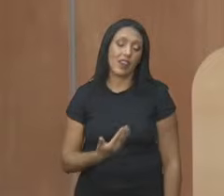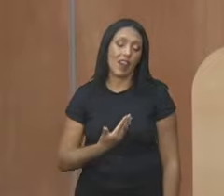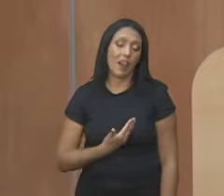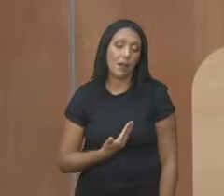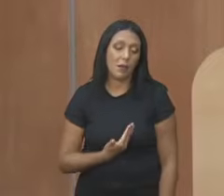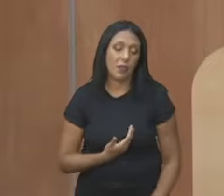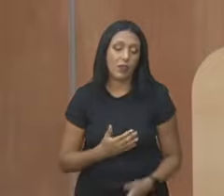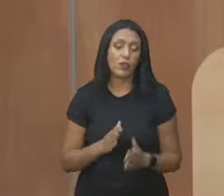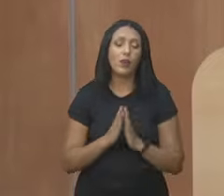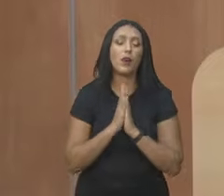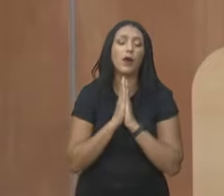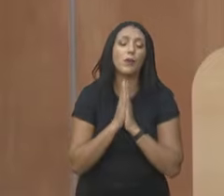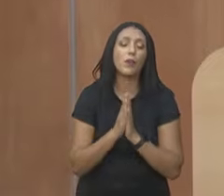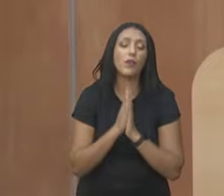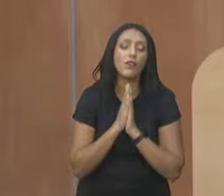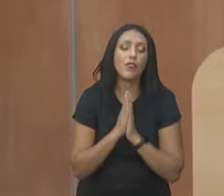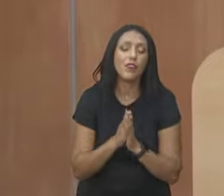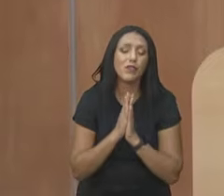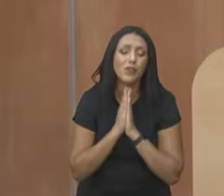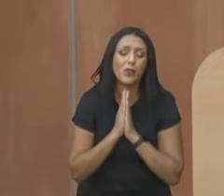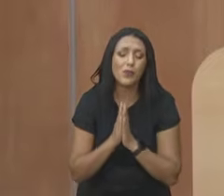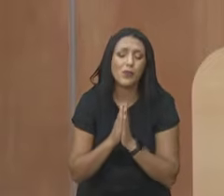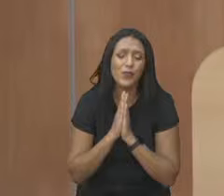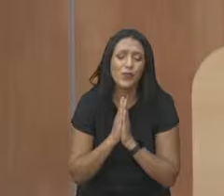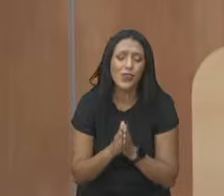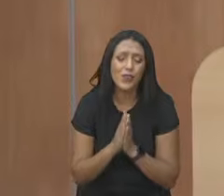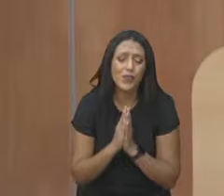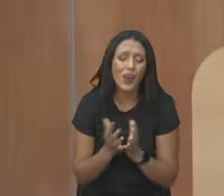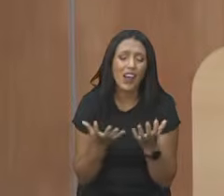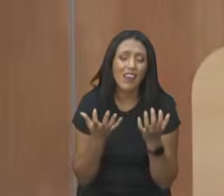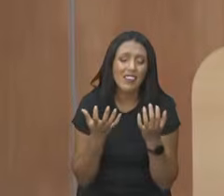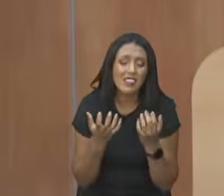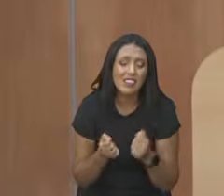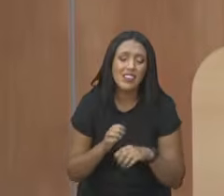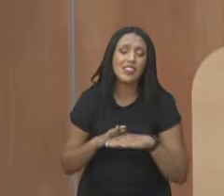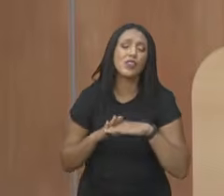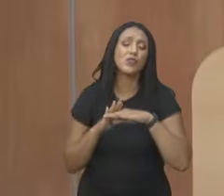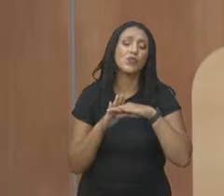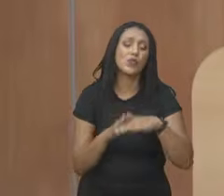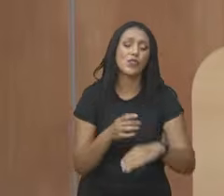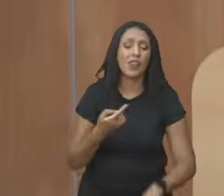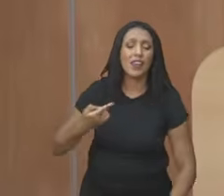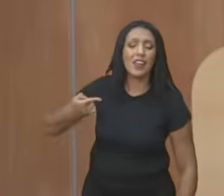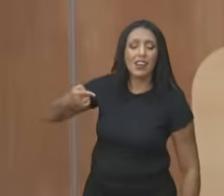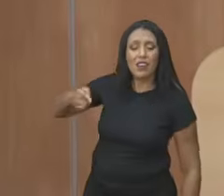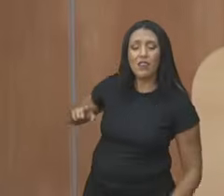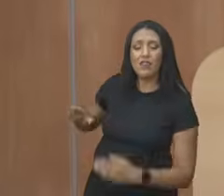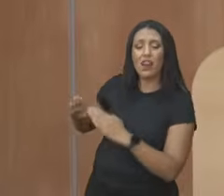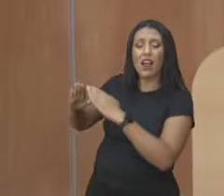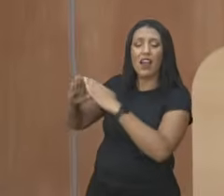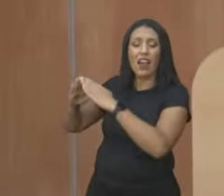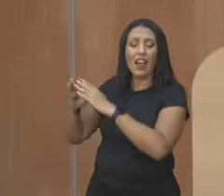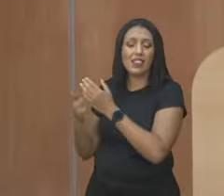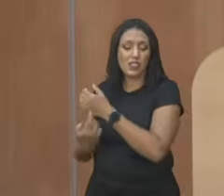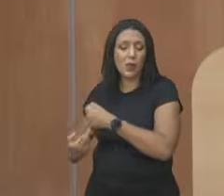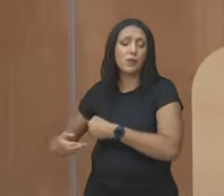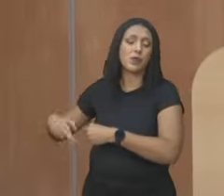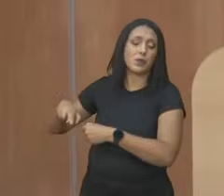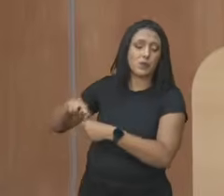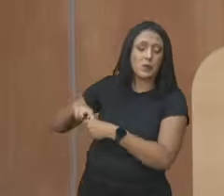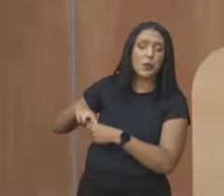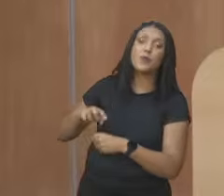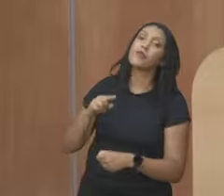mais, você está na droga, você está na beberia, não pode fazer isto. Aí ele convence e vai